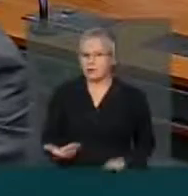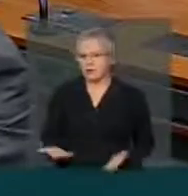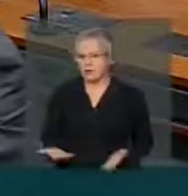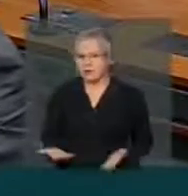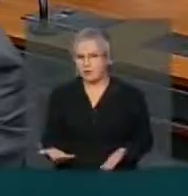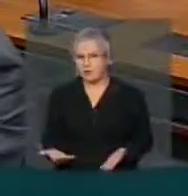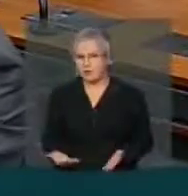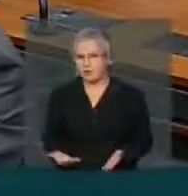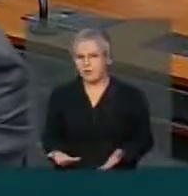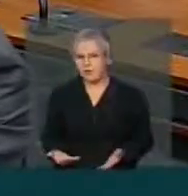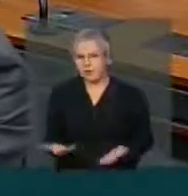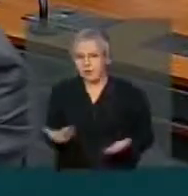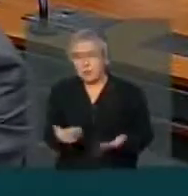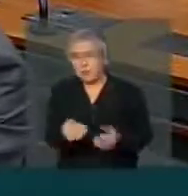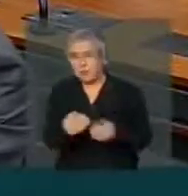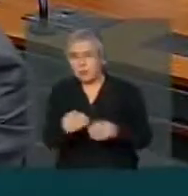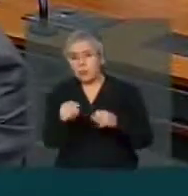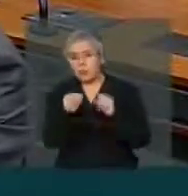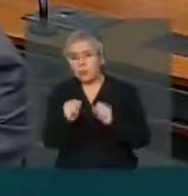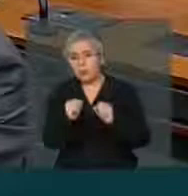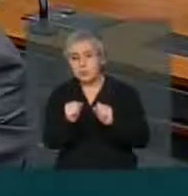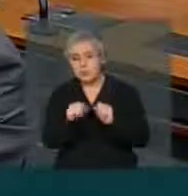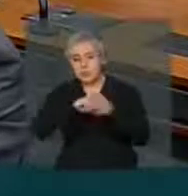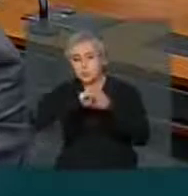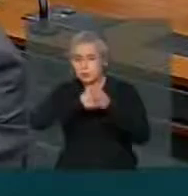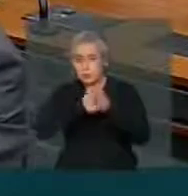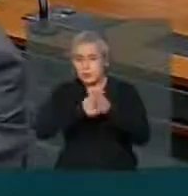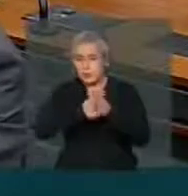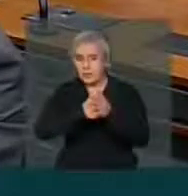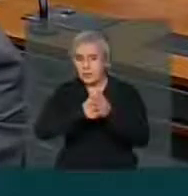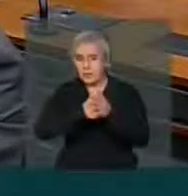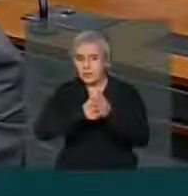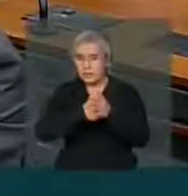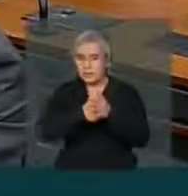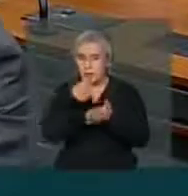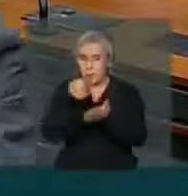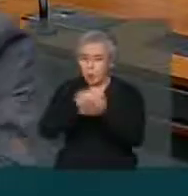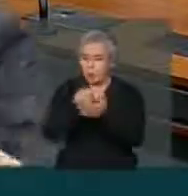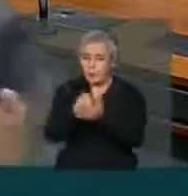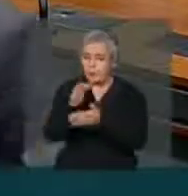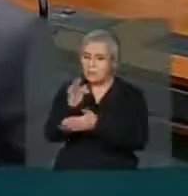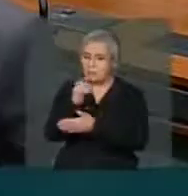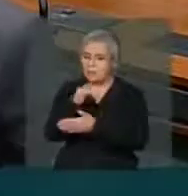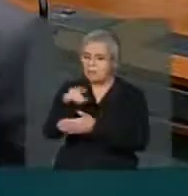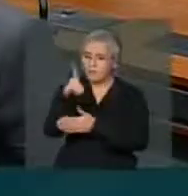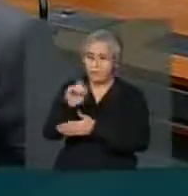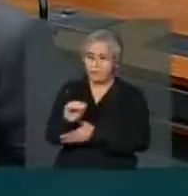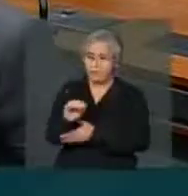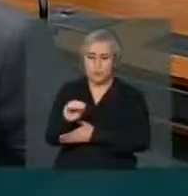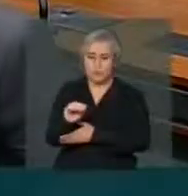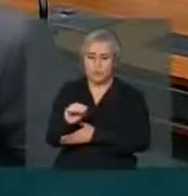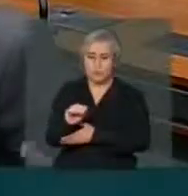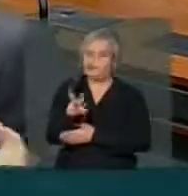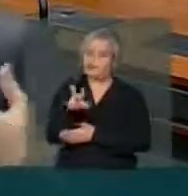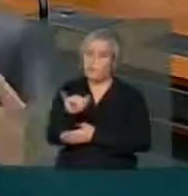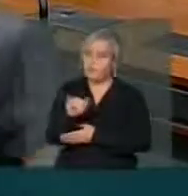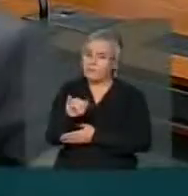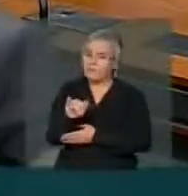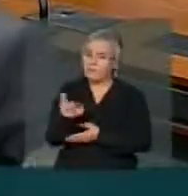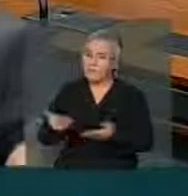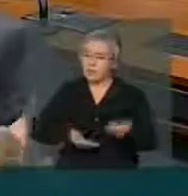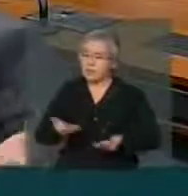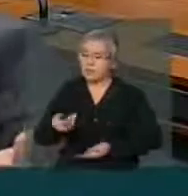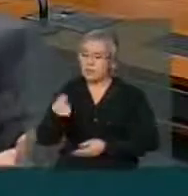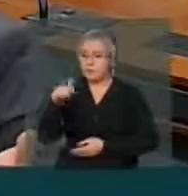de suspender, então, para baratear os serviços? Suspender a cobrança dos fundos até que se utilize efetivamente essas